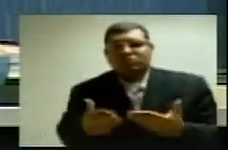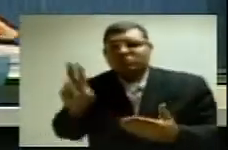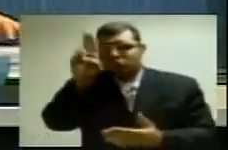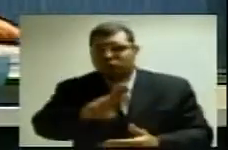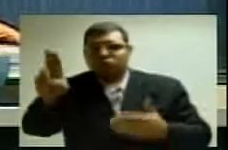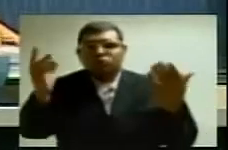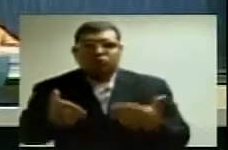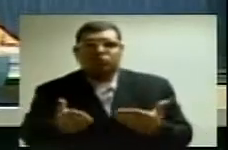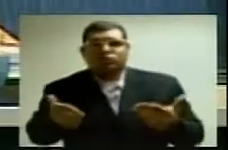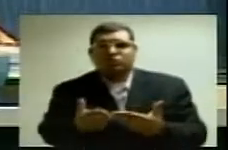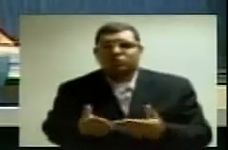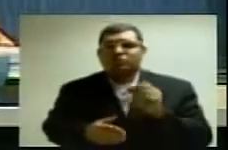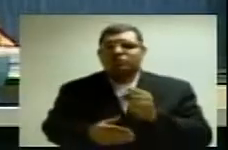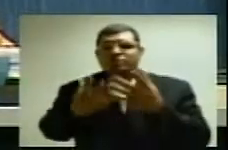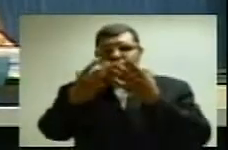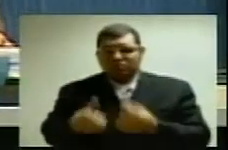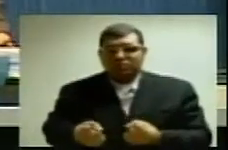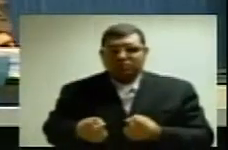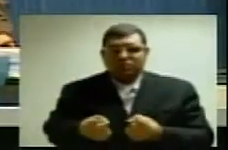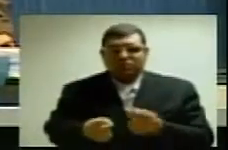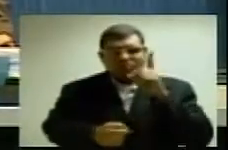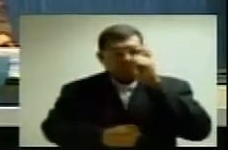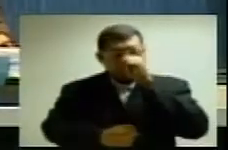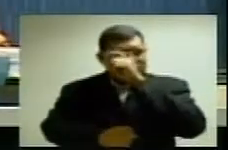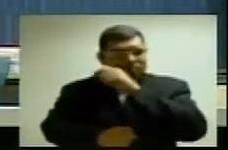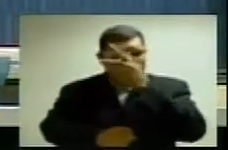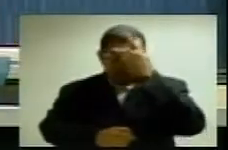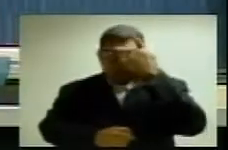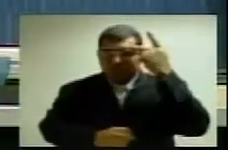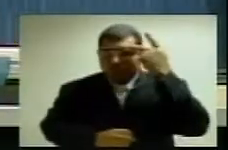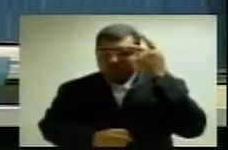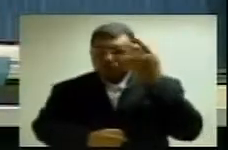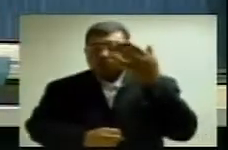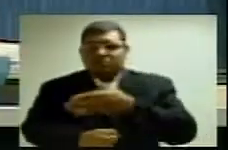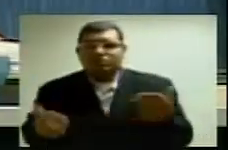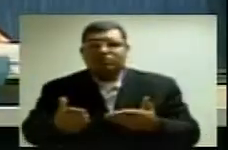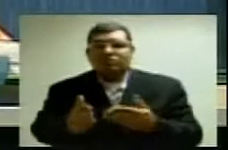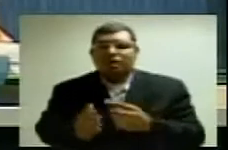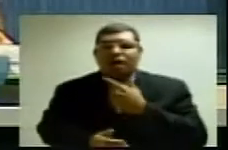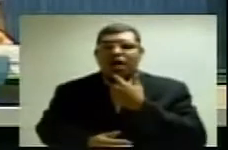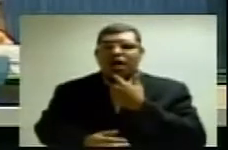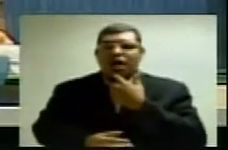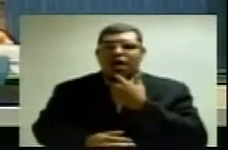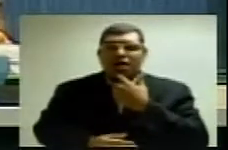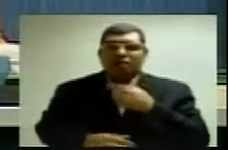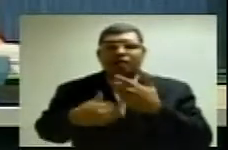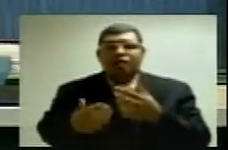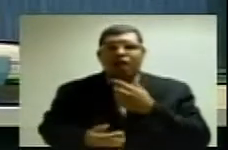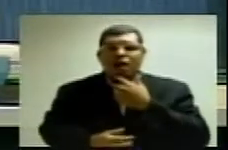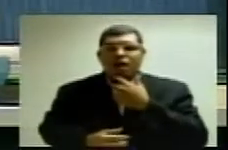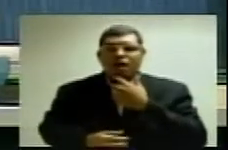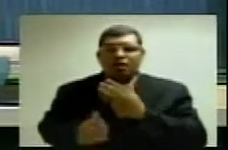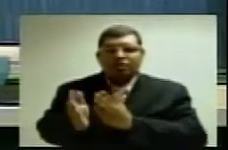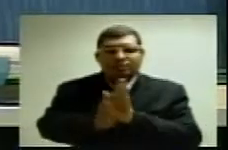eficientemente utilizados para suprir essas dificuldades do povo, estão sendo roubados, estão